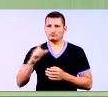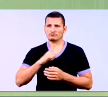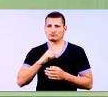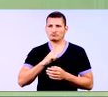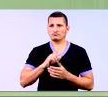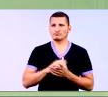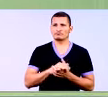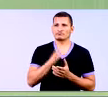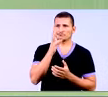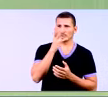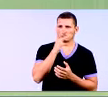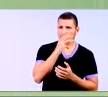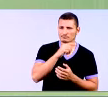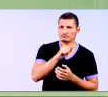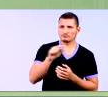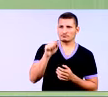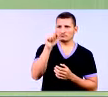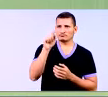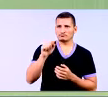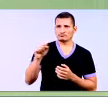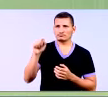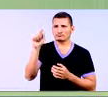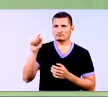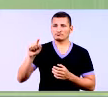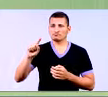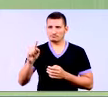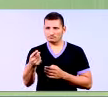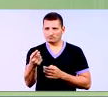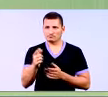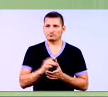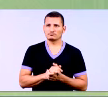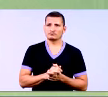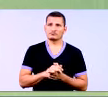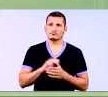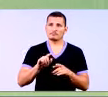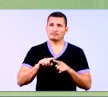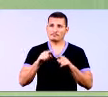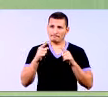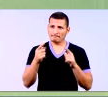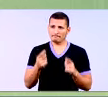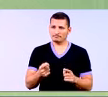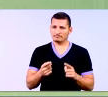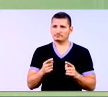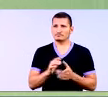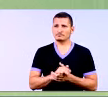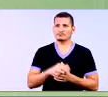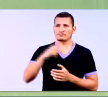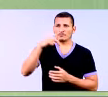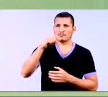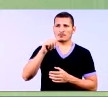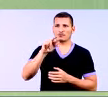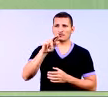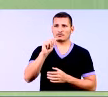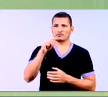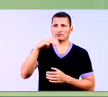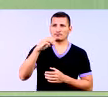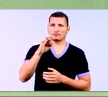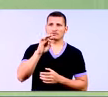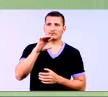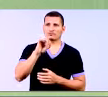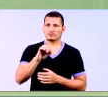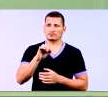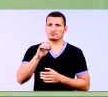que demoram 1000 ciclos para fazer. Mas o parâmetro de execução, o tempo de execução, sempre é baseado nesses ciclos aqui.